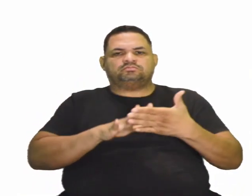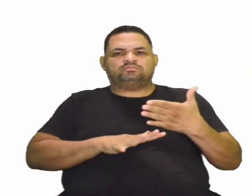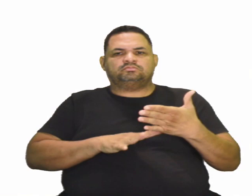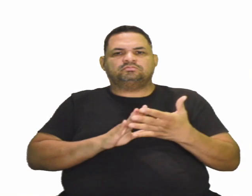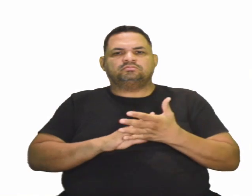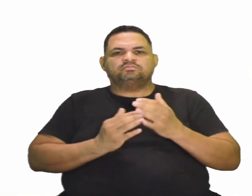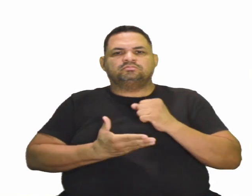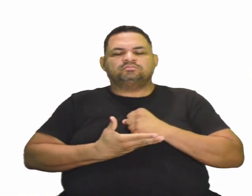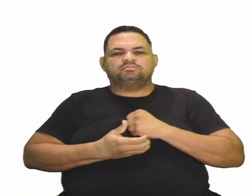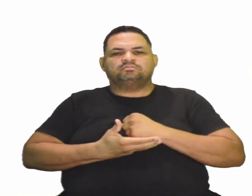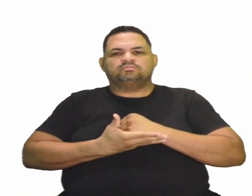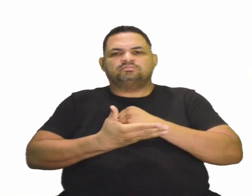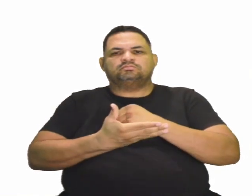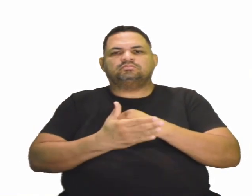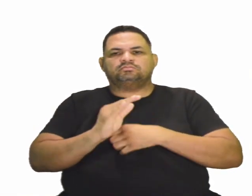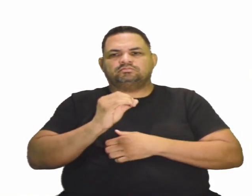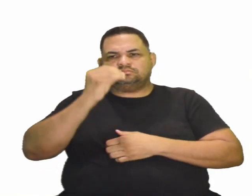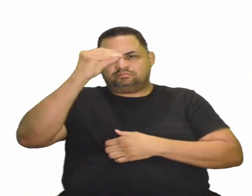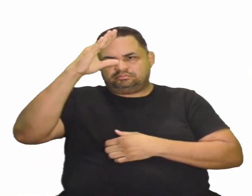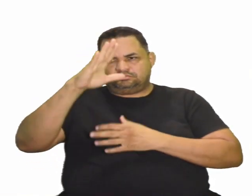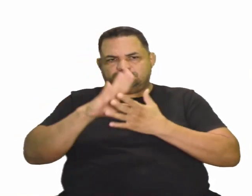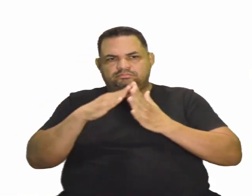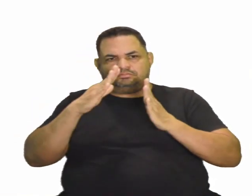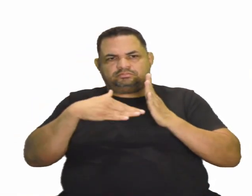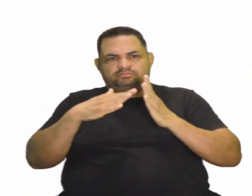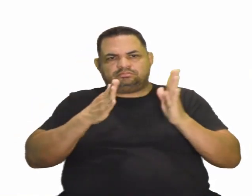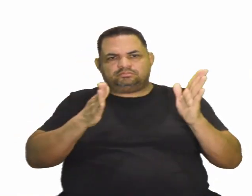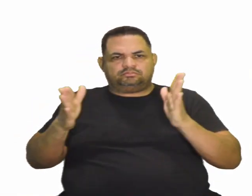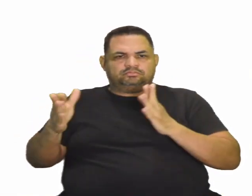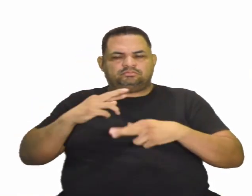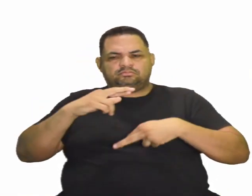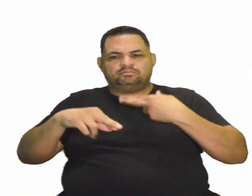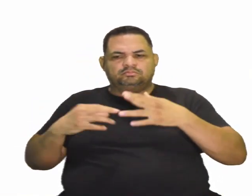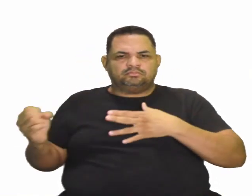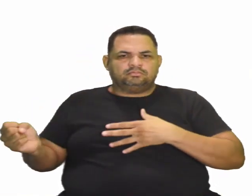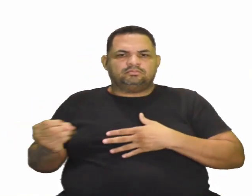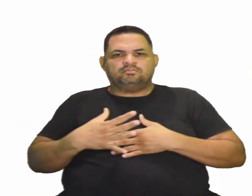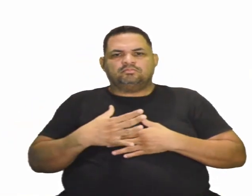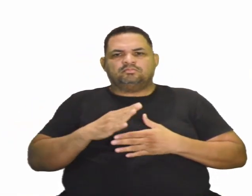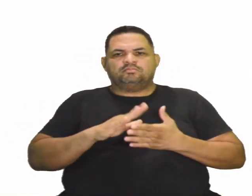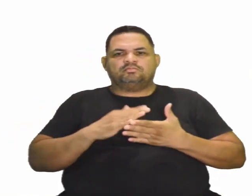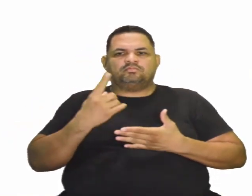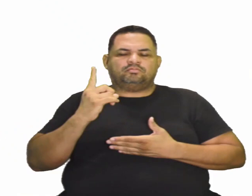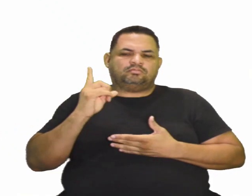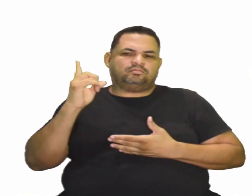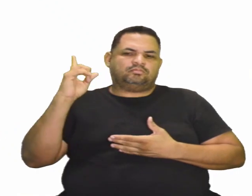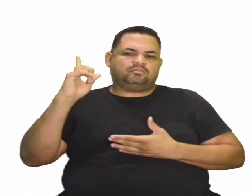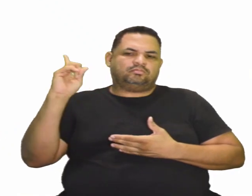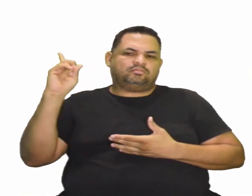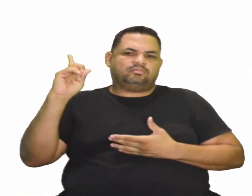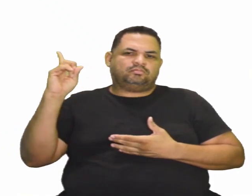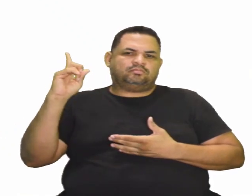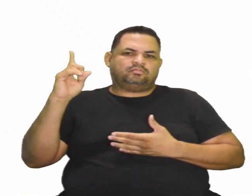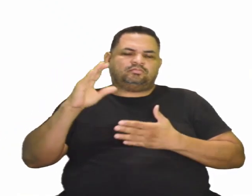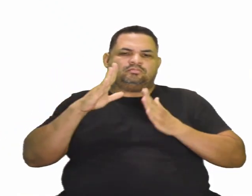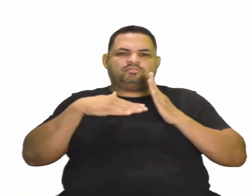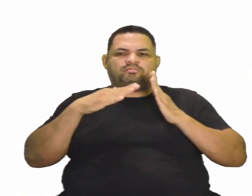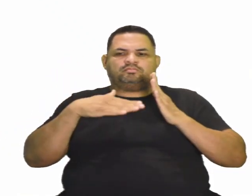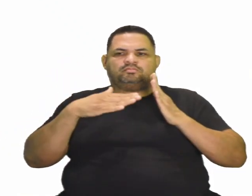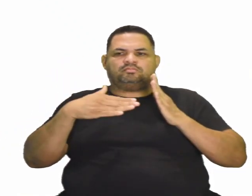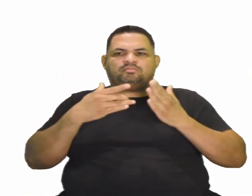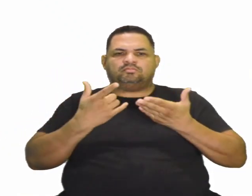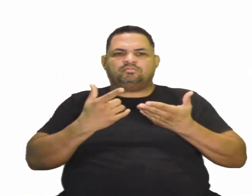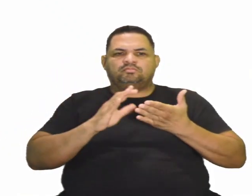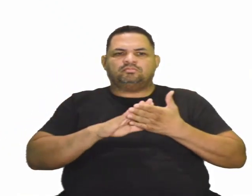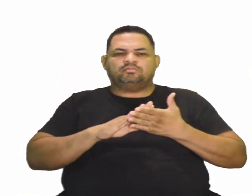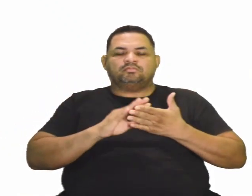Com base nos conhecimentos sobre a pintura no período renascentista, do Renascimento, e na obra de Sandro